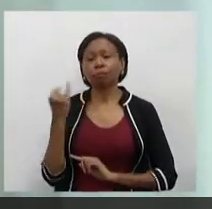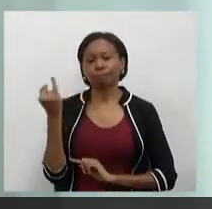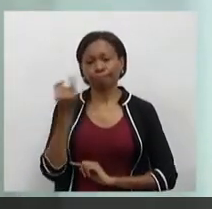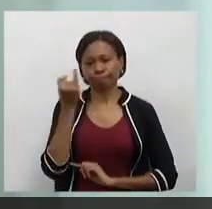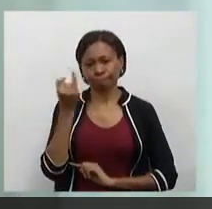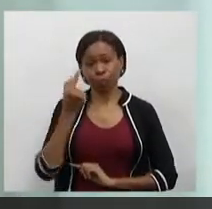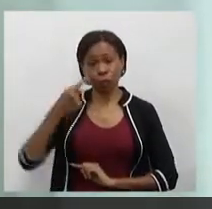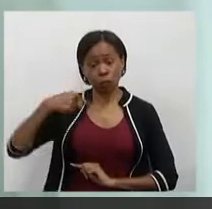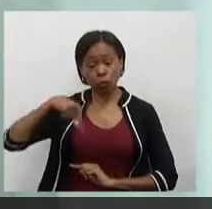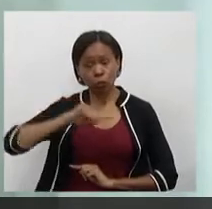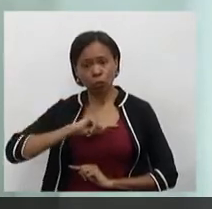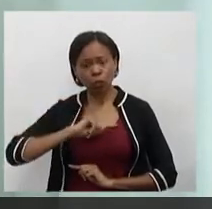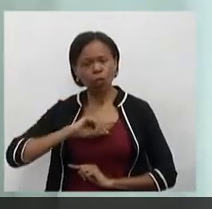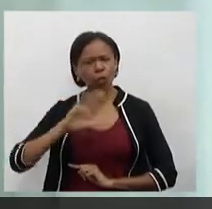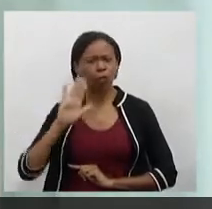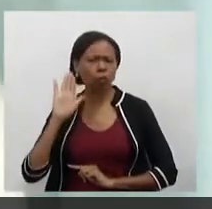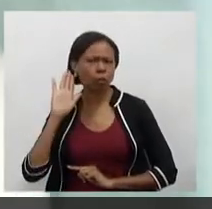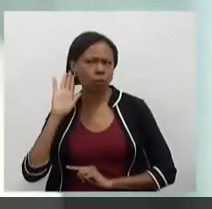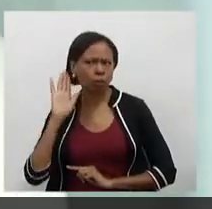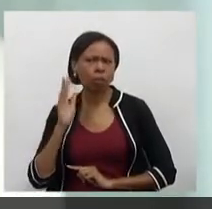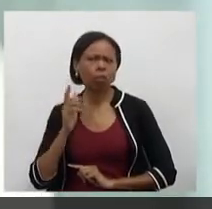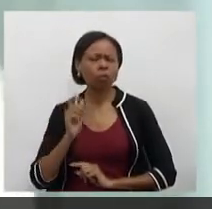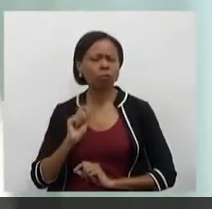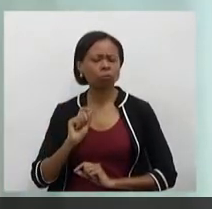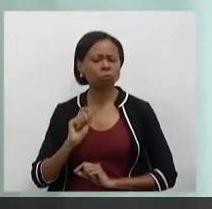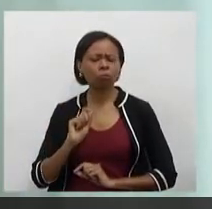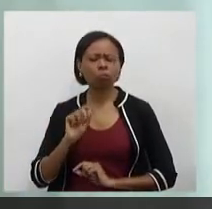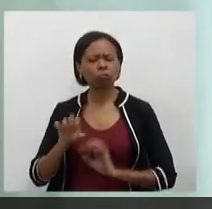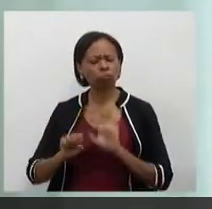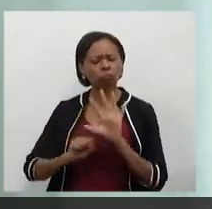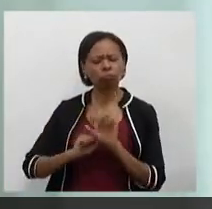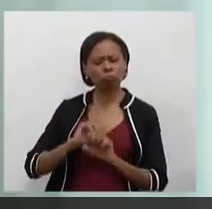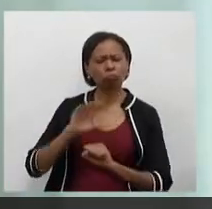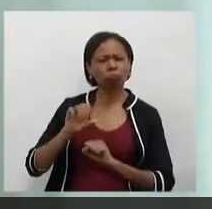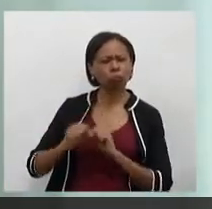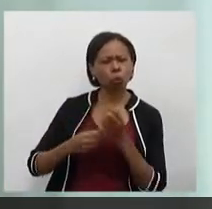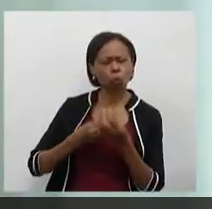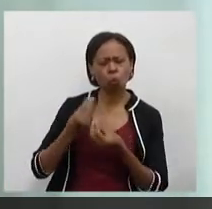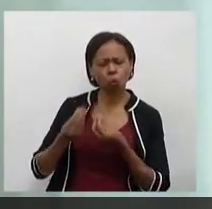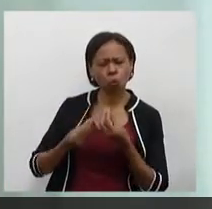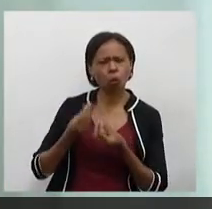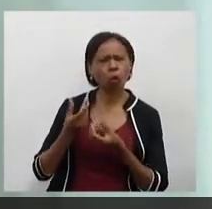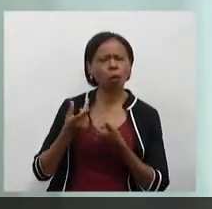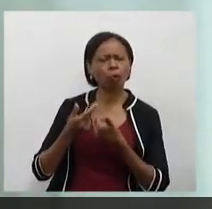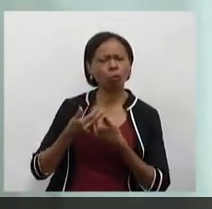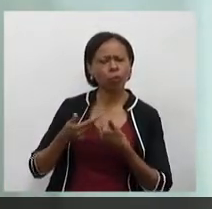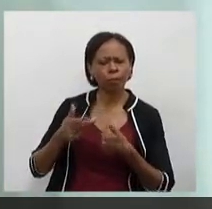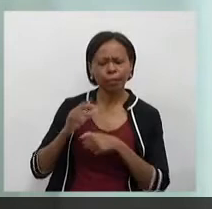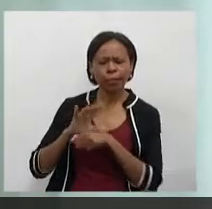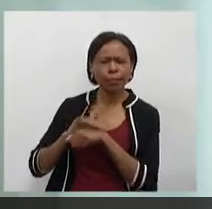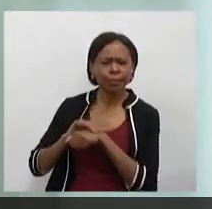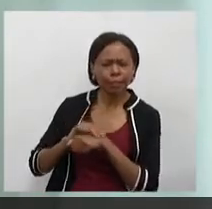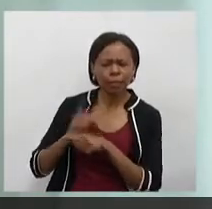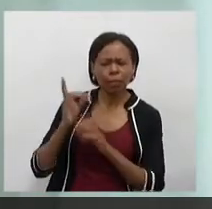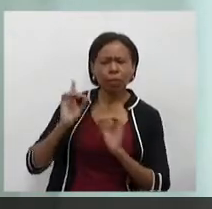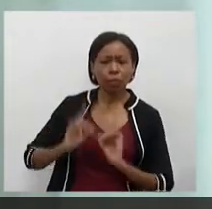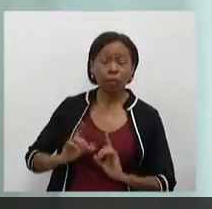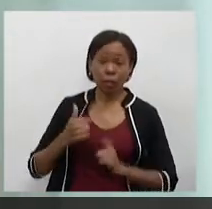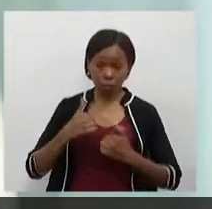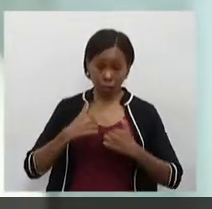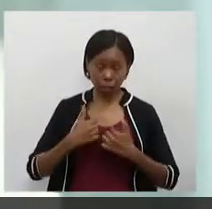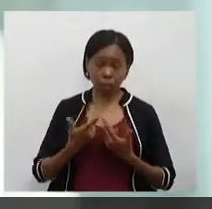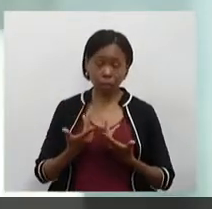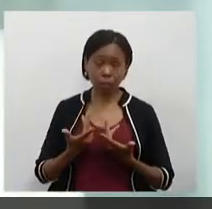e trazer mais eficiência e eficácia para as leis. Eu sei muito bem, por ter sido, por ser enfermeira, que o Plano